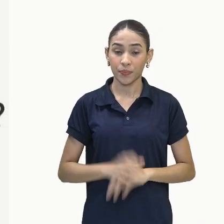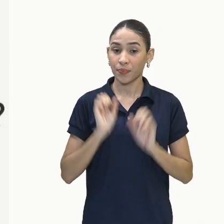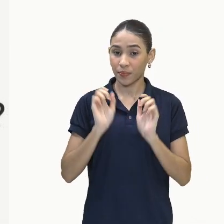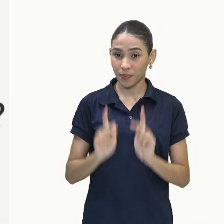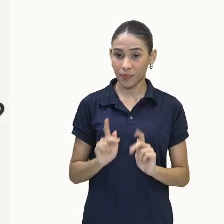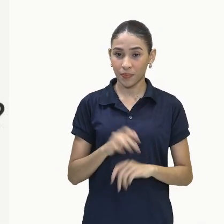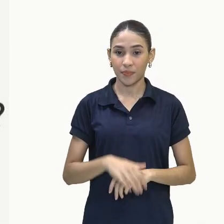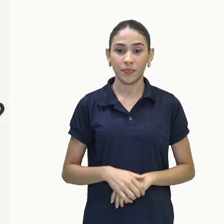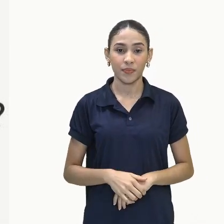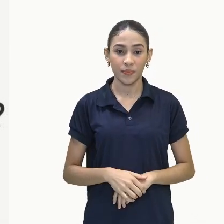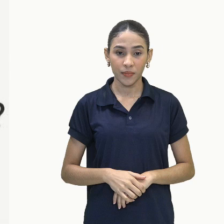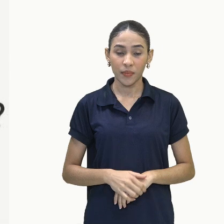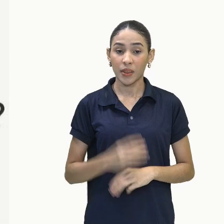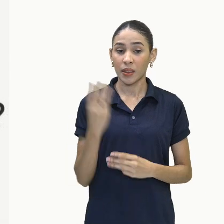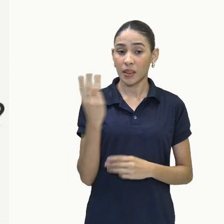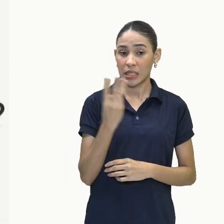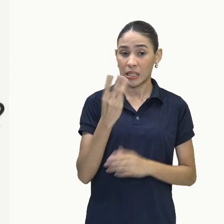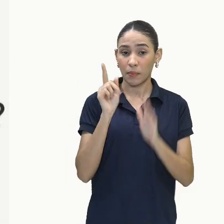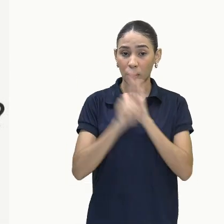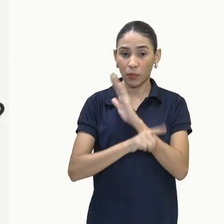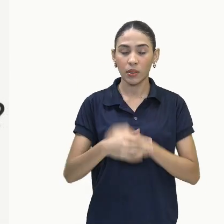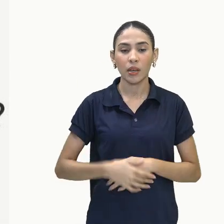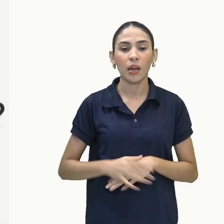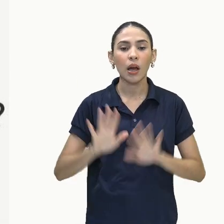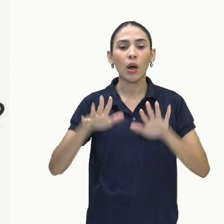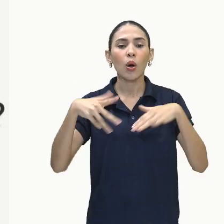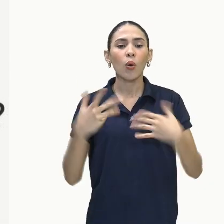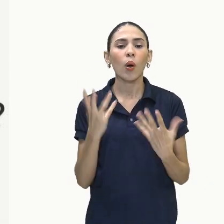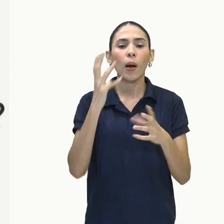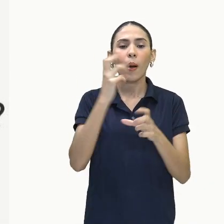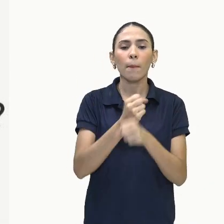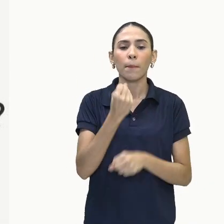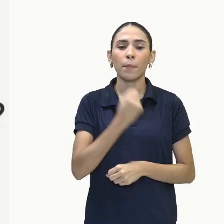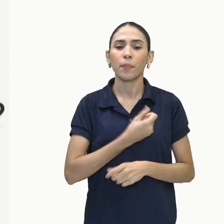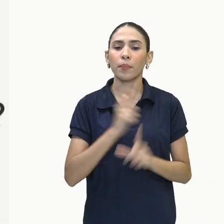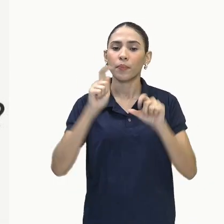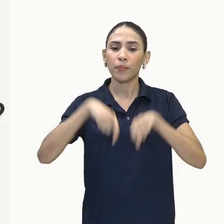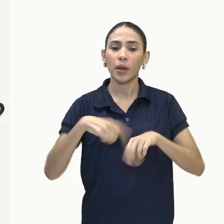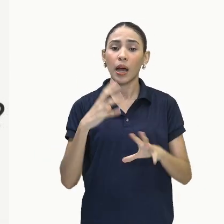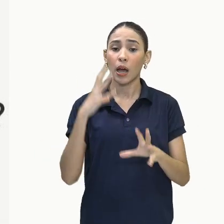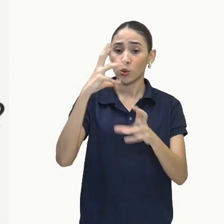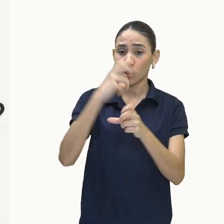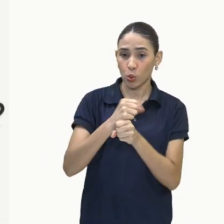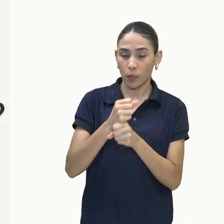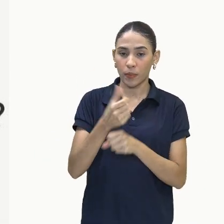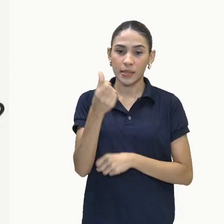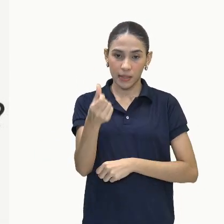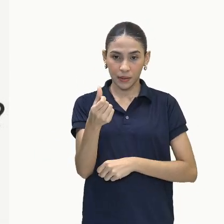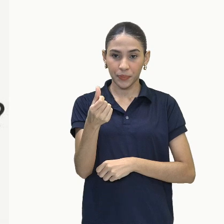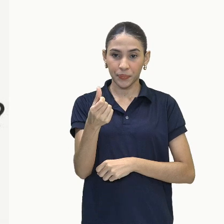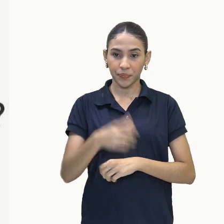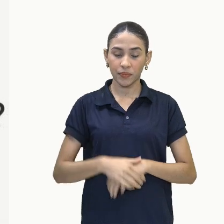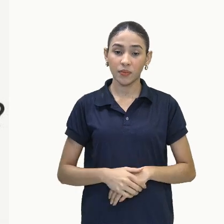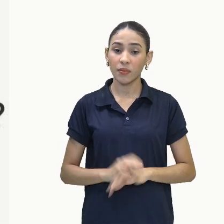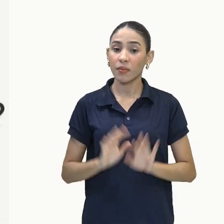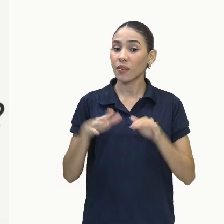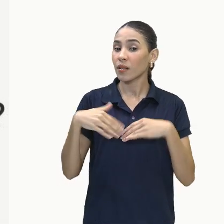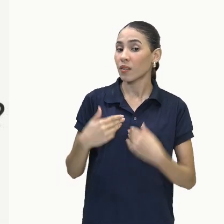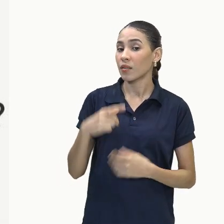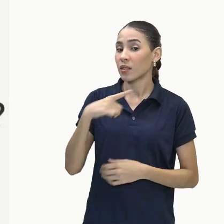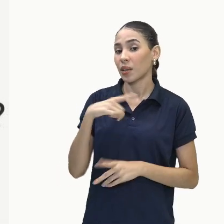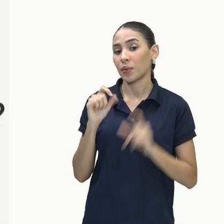Ok. O terceiro é, qual a probabilidade de que a soma seja 6? Então, nós temos